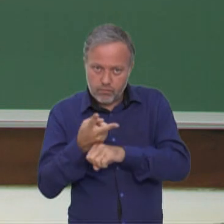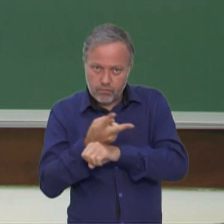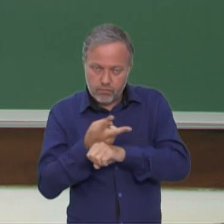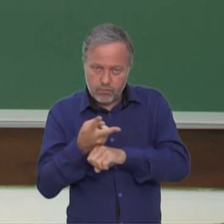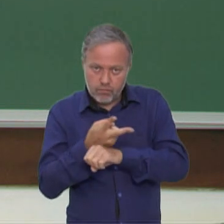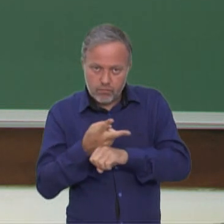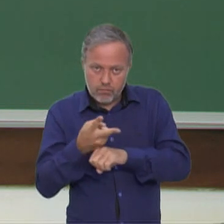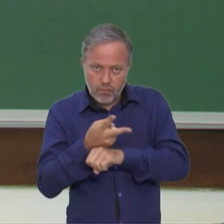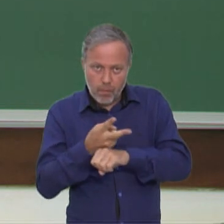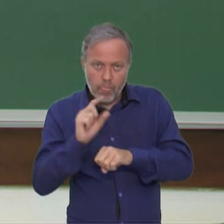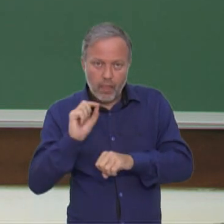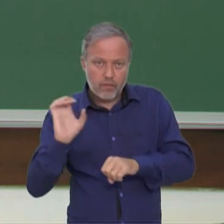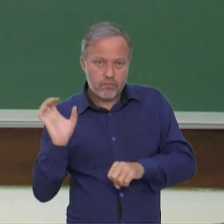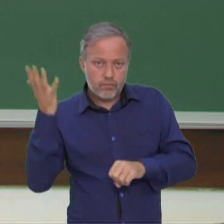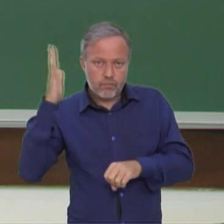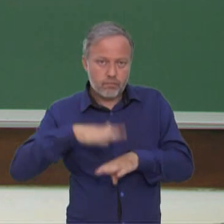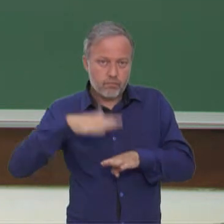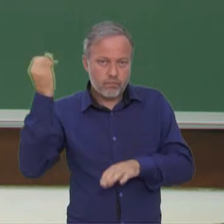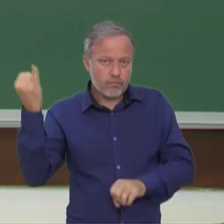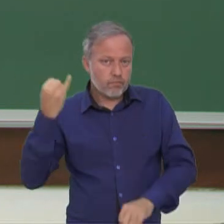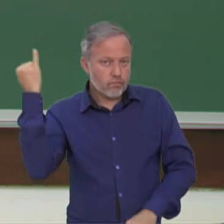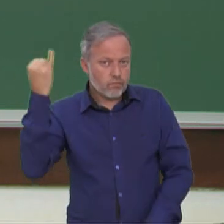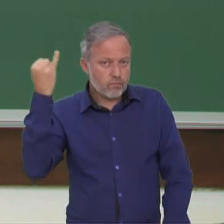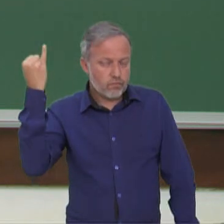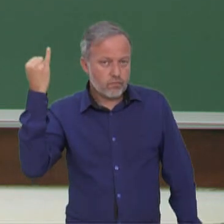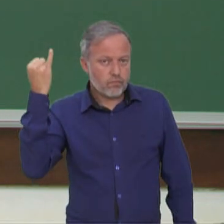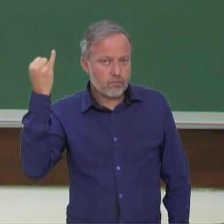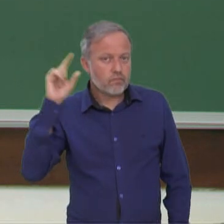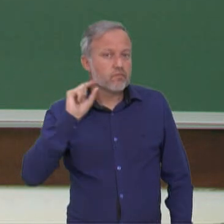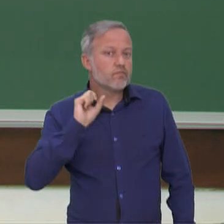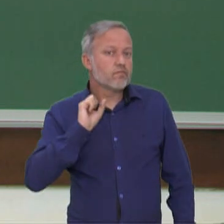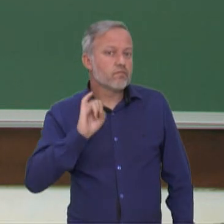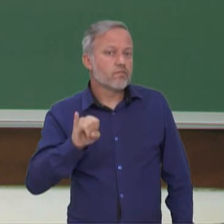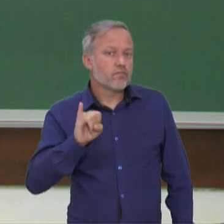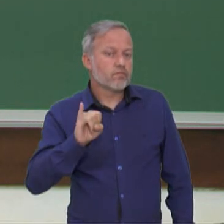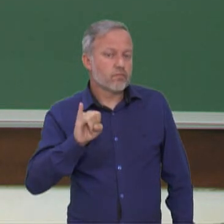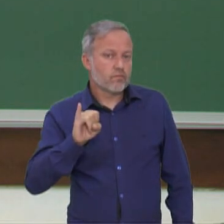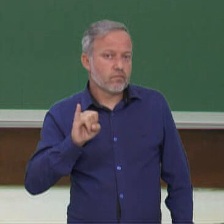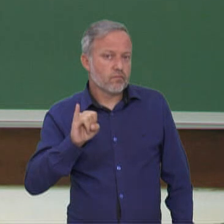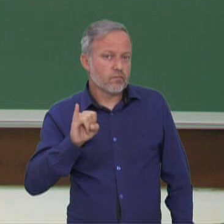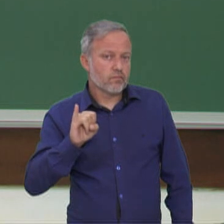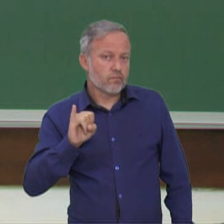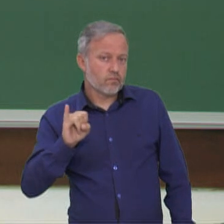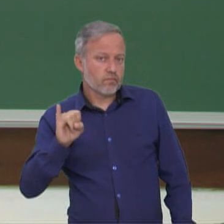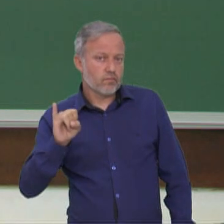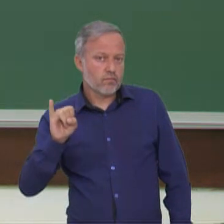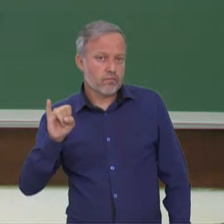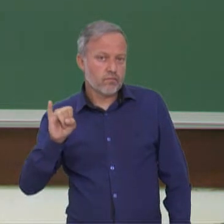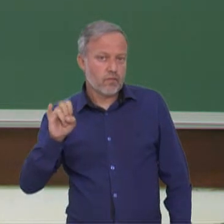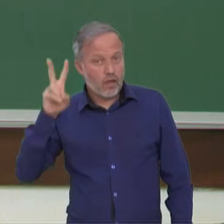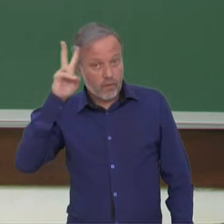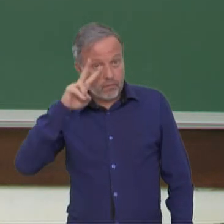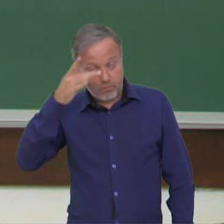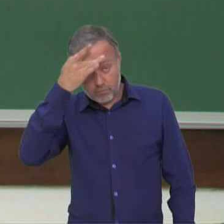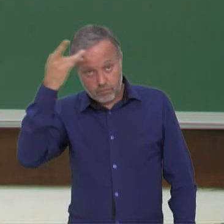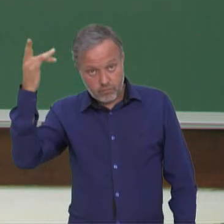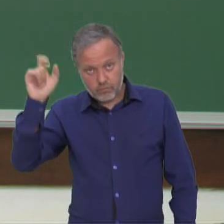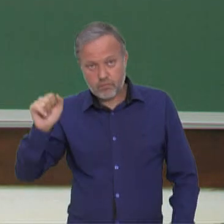fatos mais relevantes, né? Se for uma biografia autorizada, aí